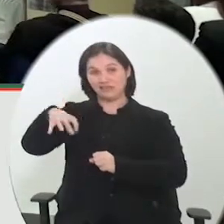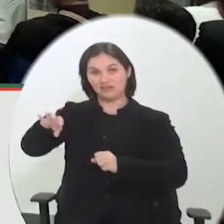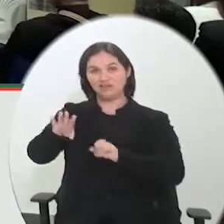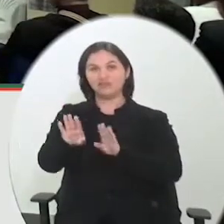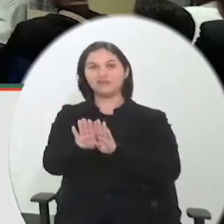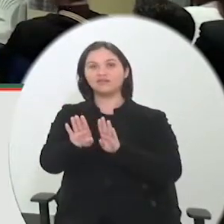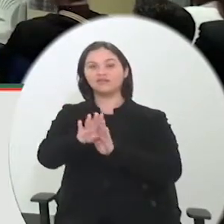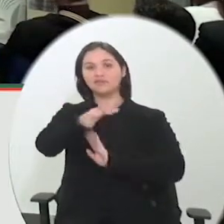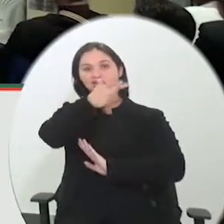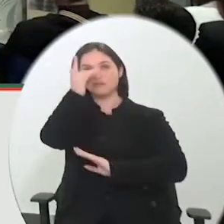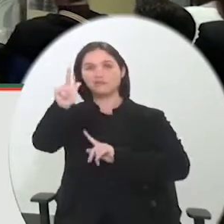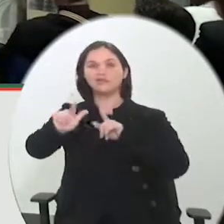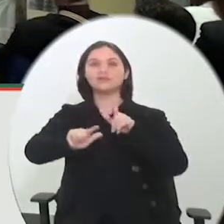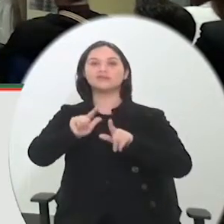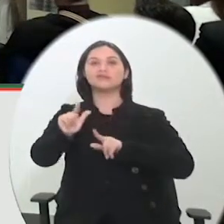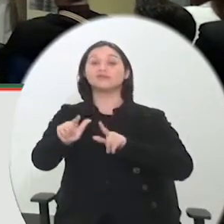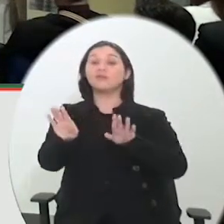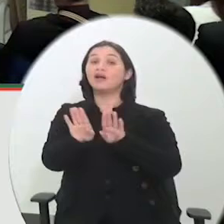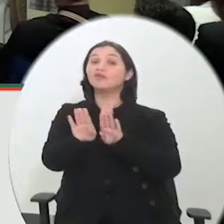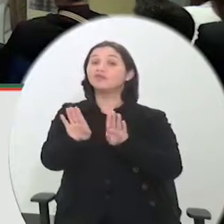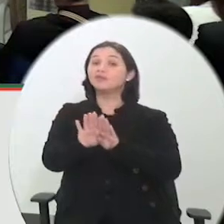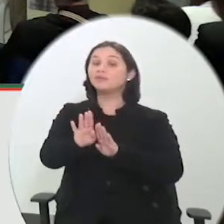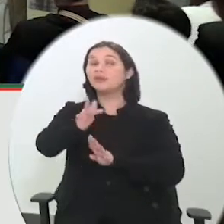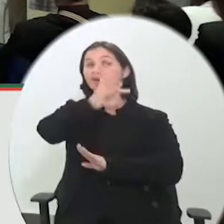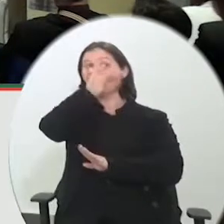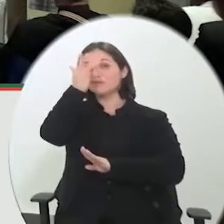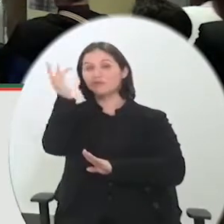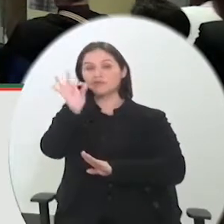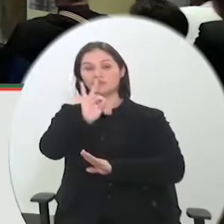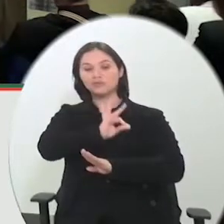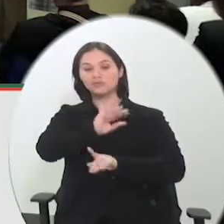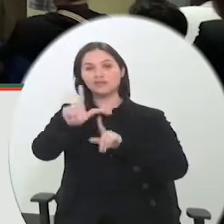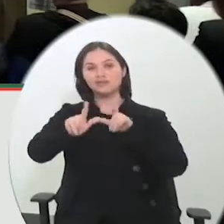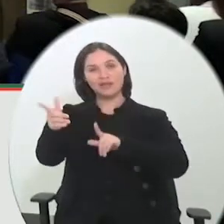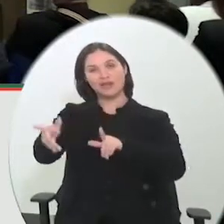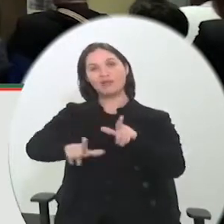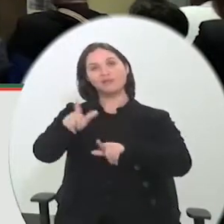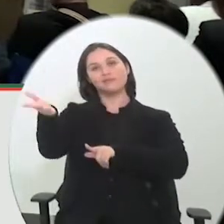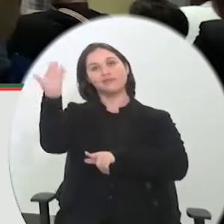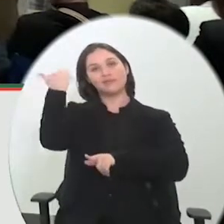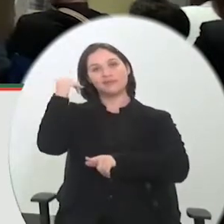encontram agora e os que já passaram, por essa homenagem. Muito obrigada.